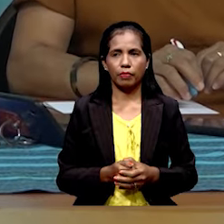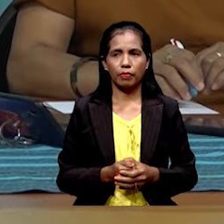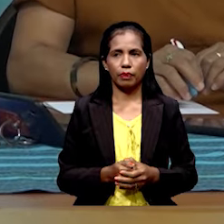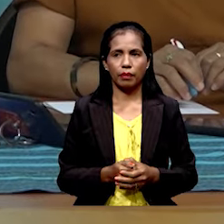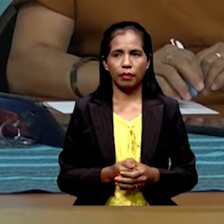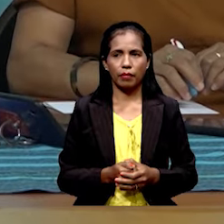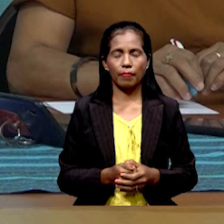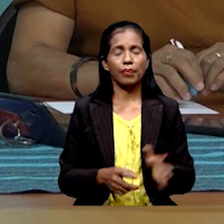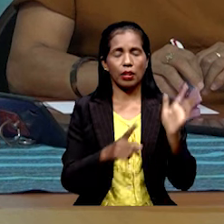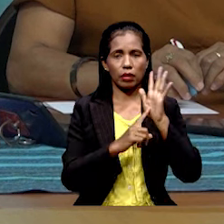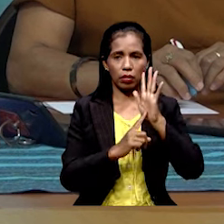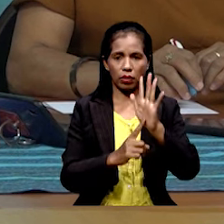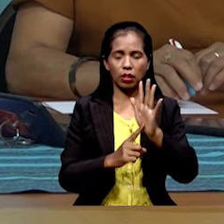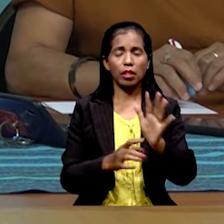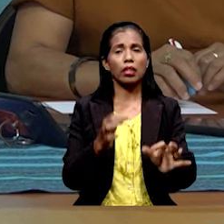será que nia